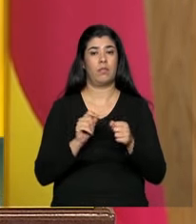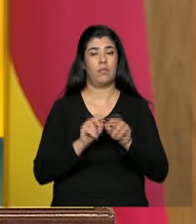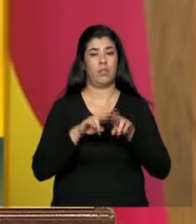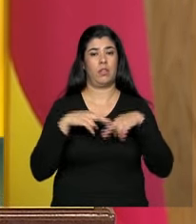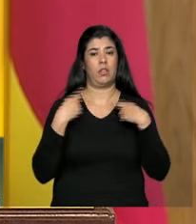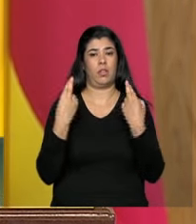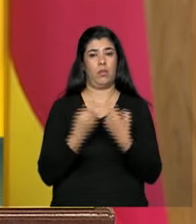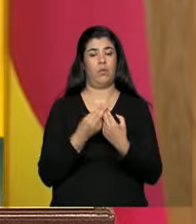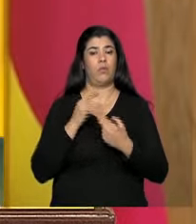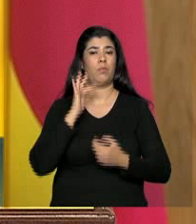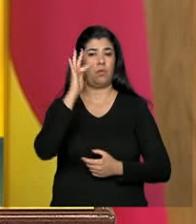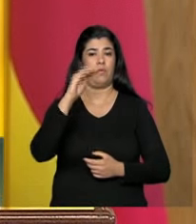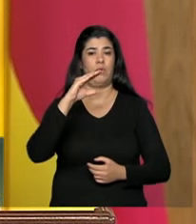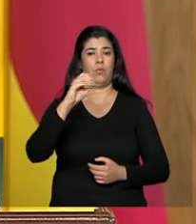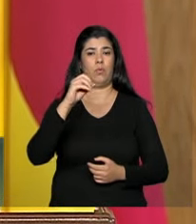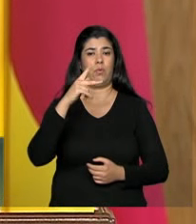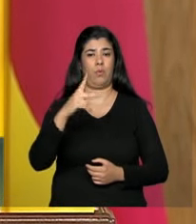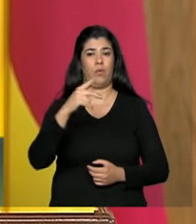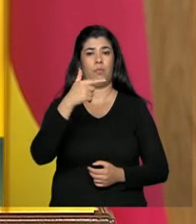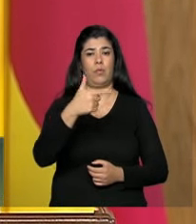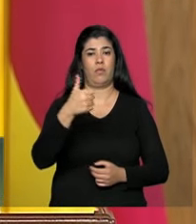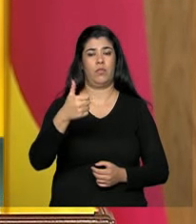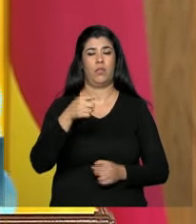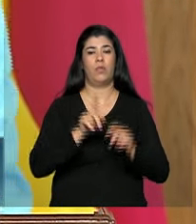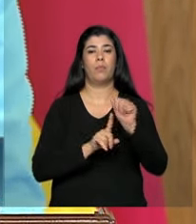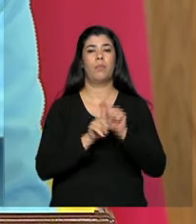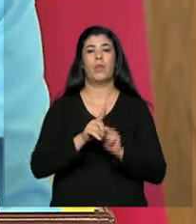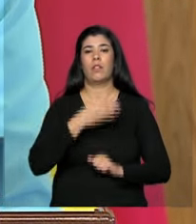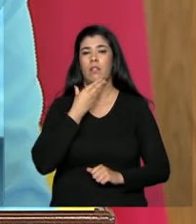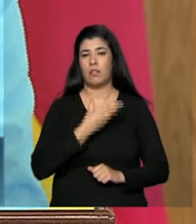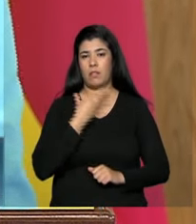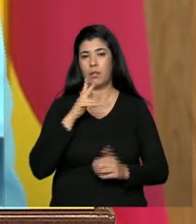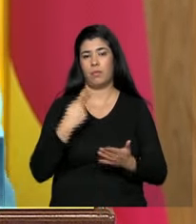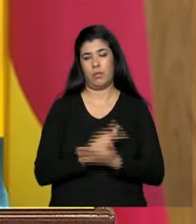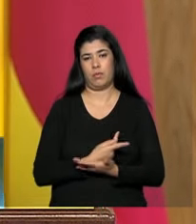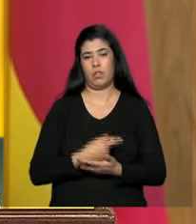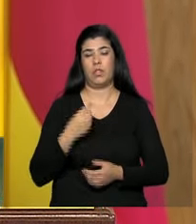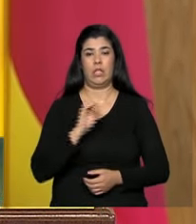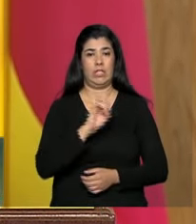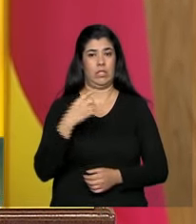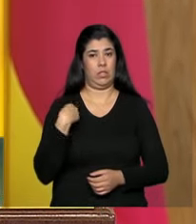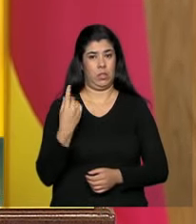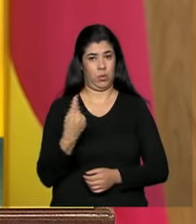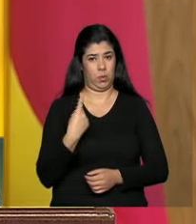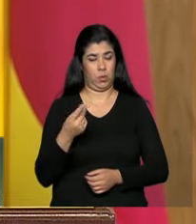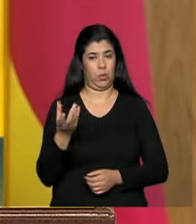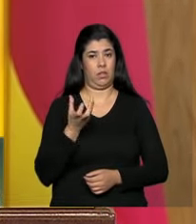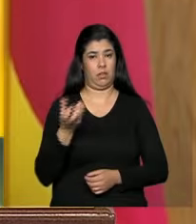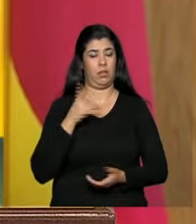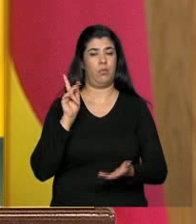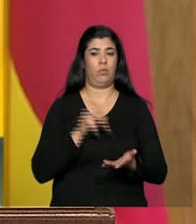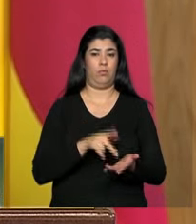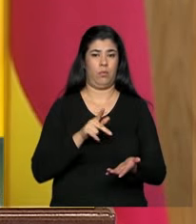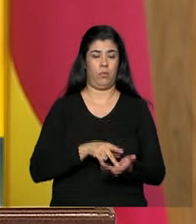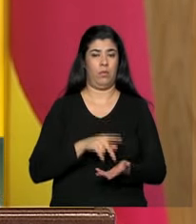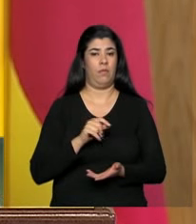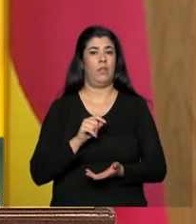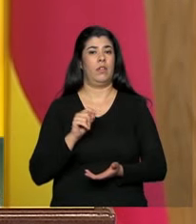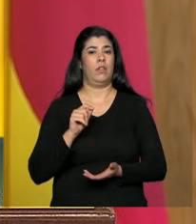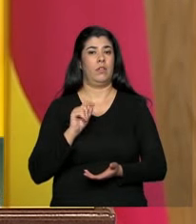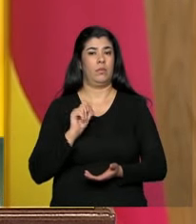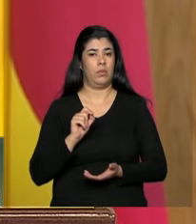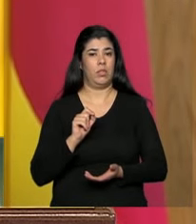da COP21 em Paris, em dezembro. E se nós queremos evitar, de fato, que